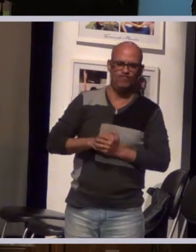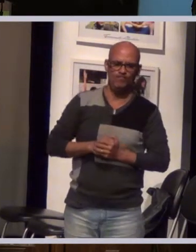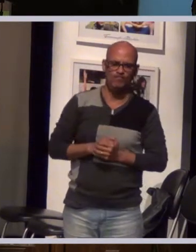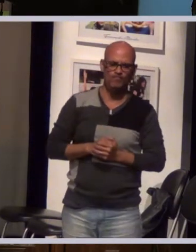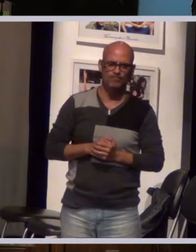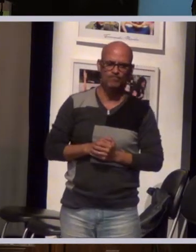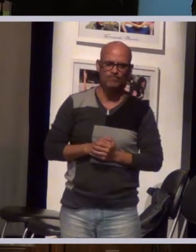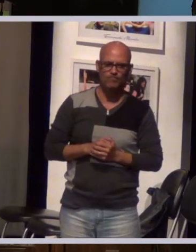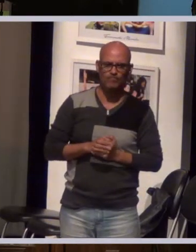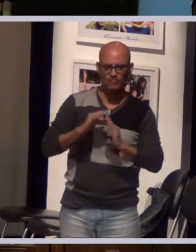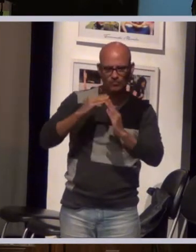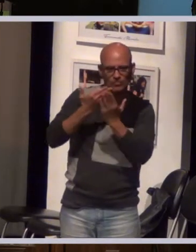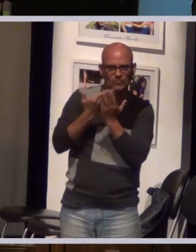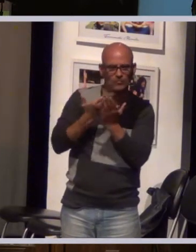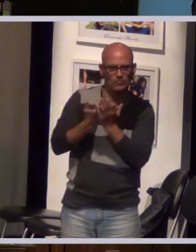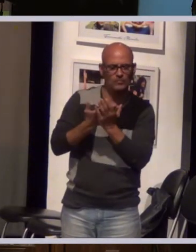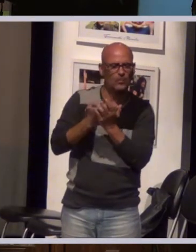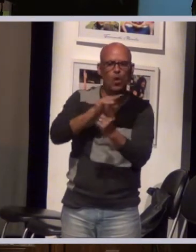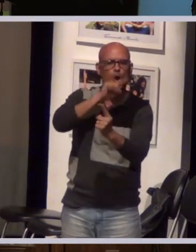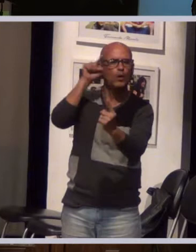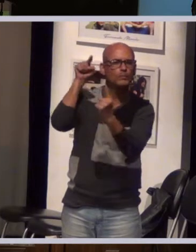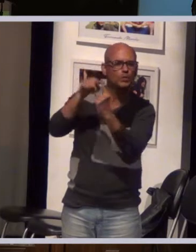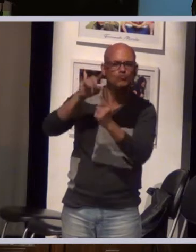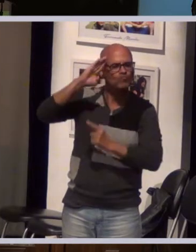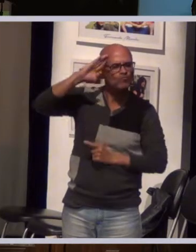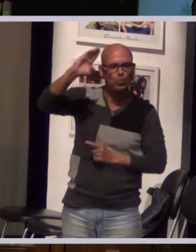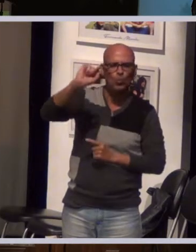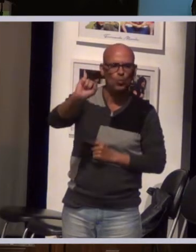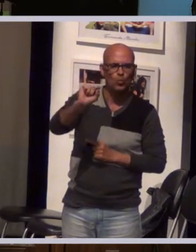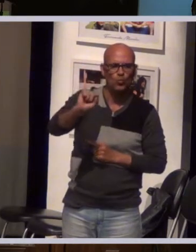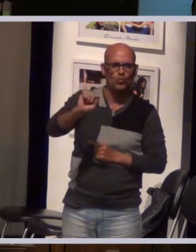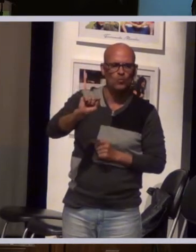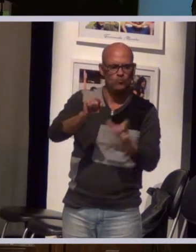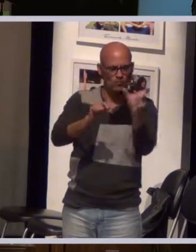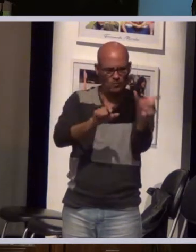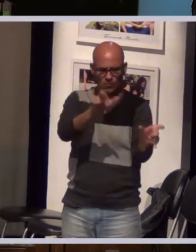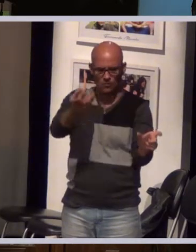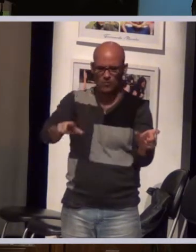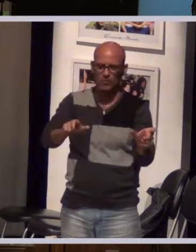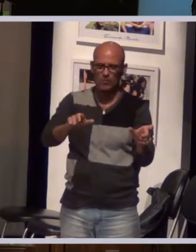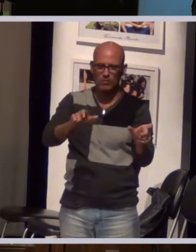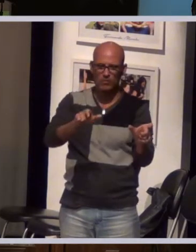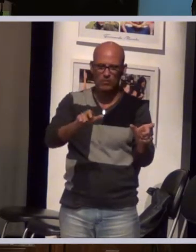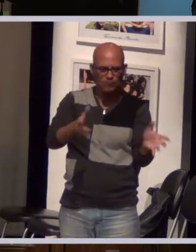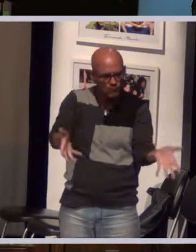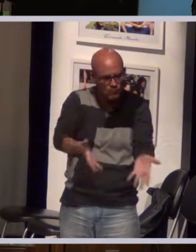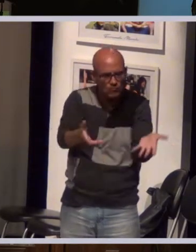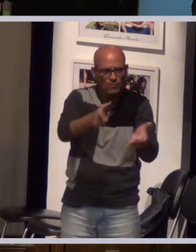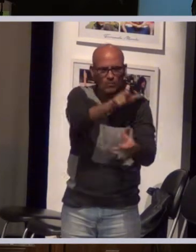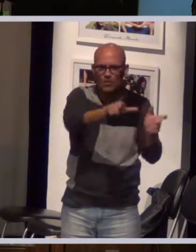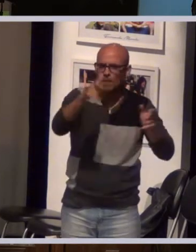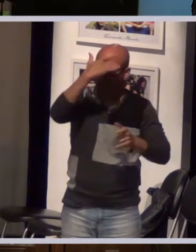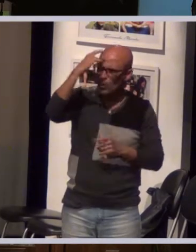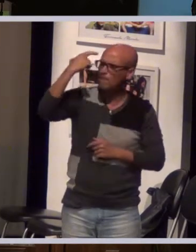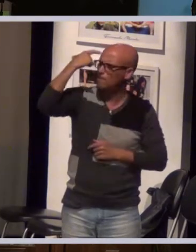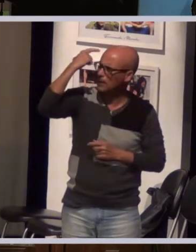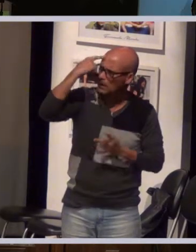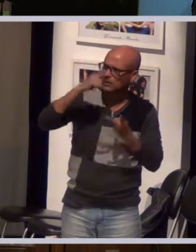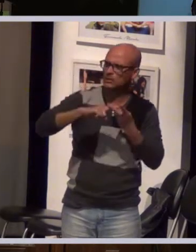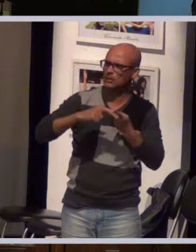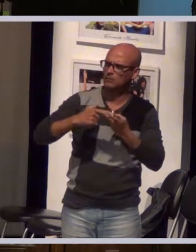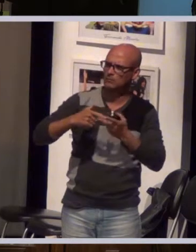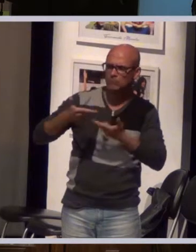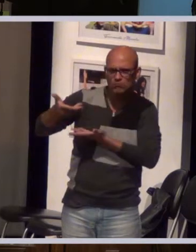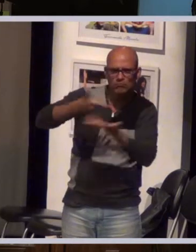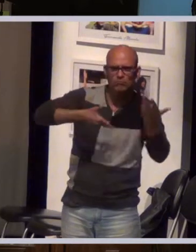A escola tem como principal objetivo ajudar a formar indivíduos que pensam, se relacionam,